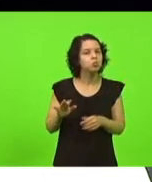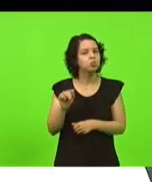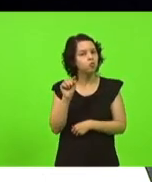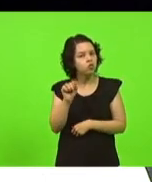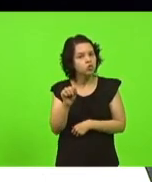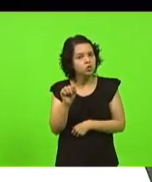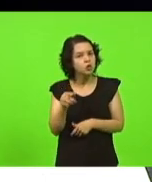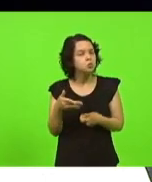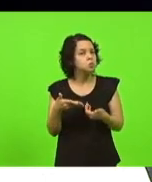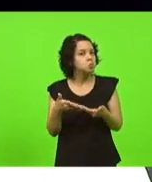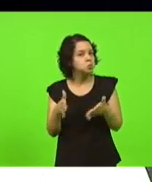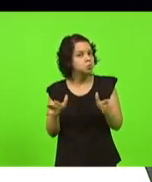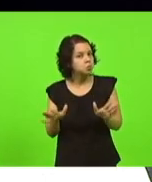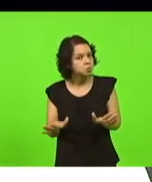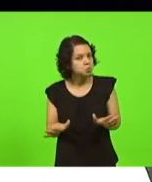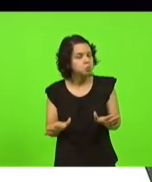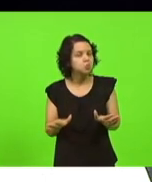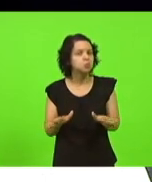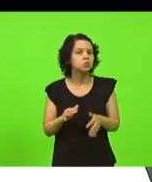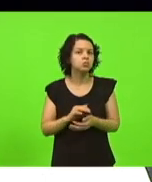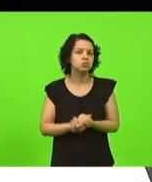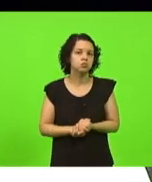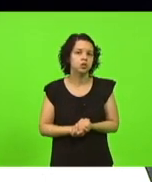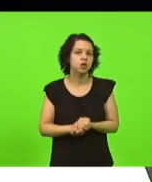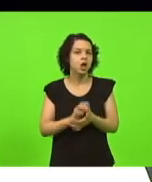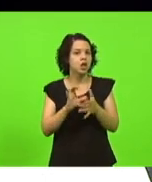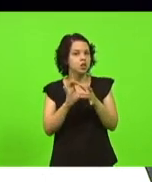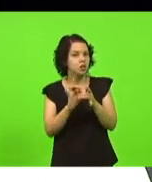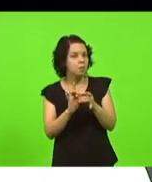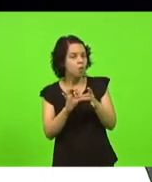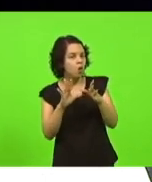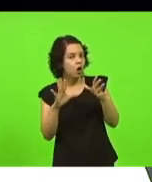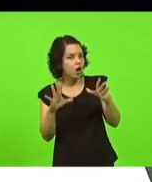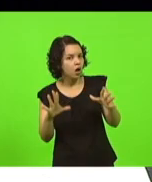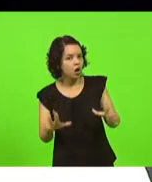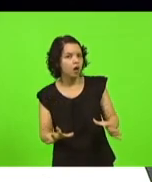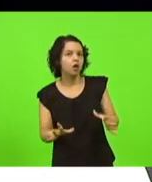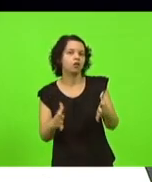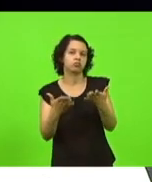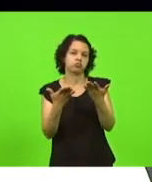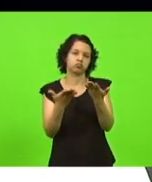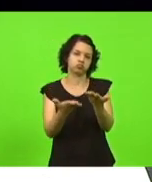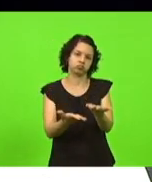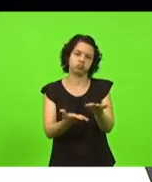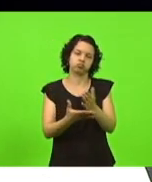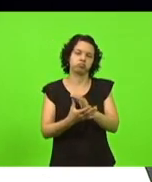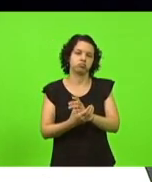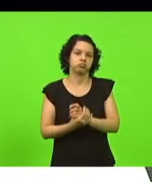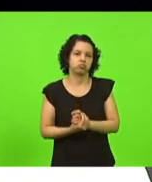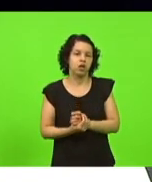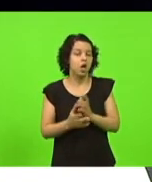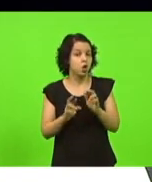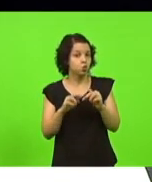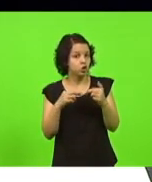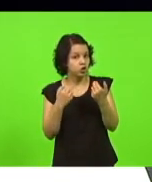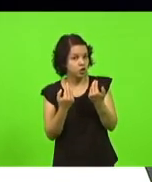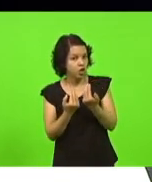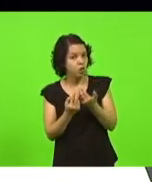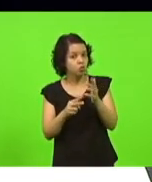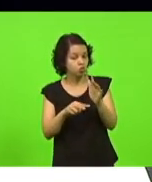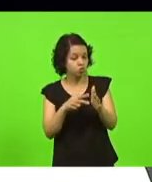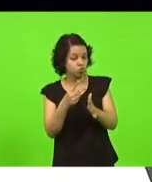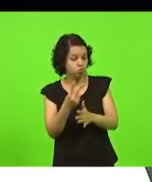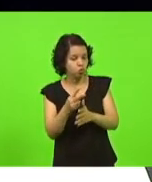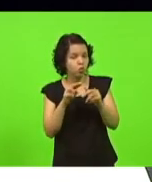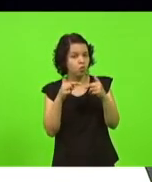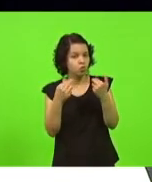aberta, pela forma democrática, na reunião, nas 2 reuniões com os